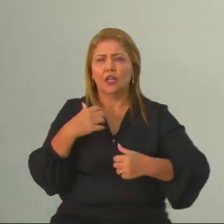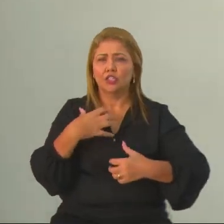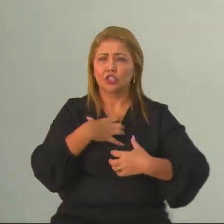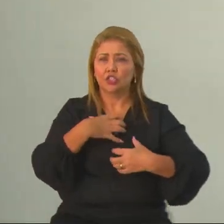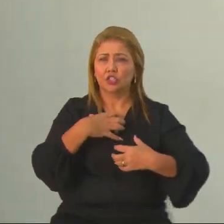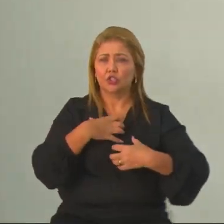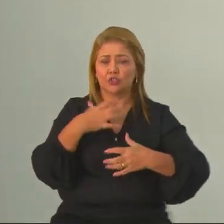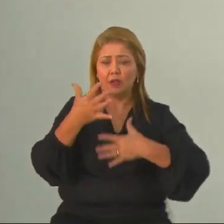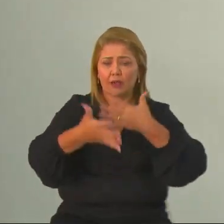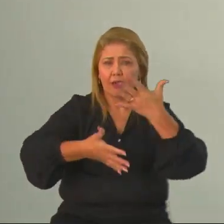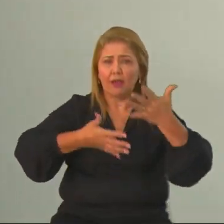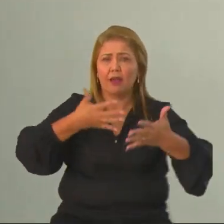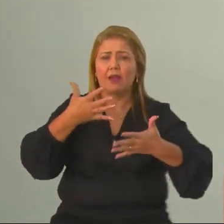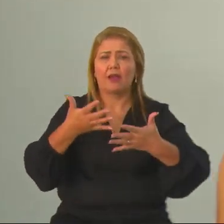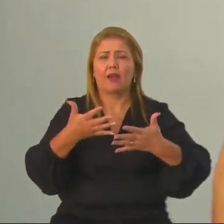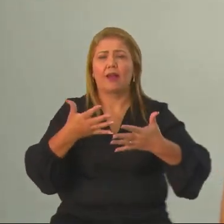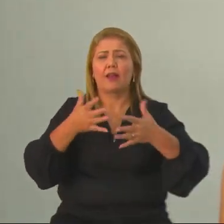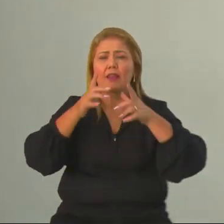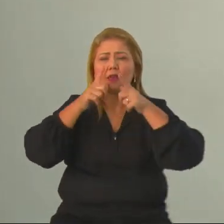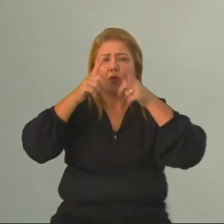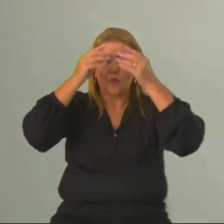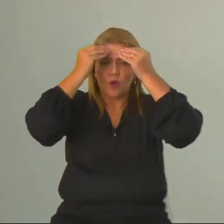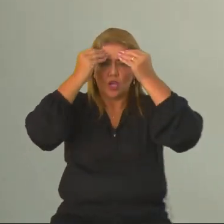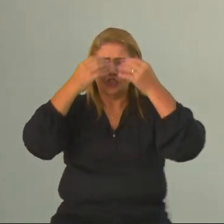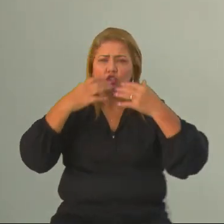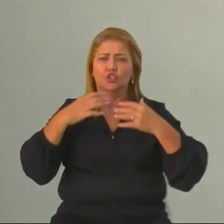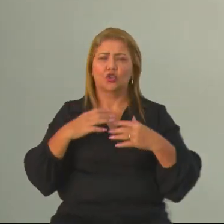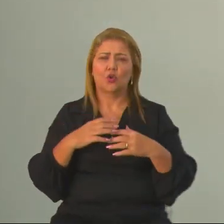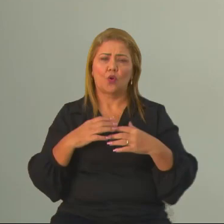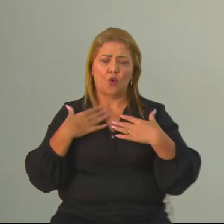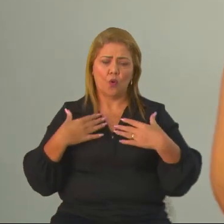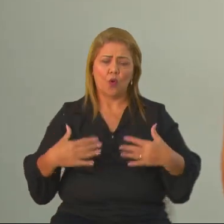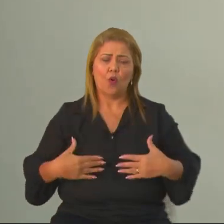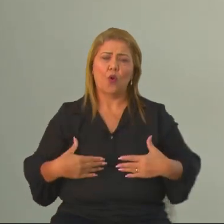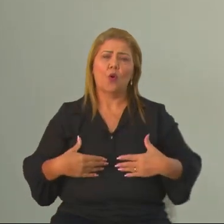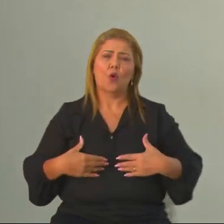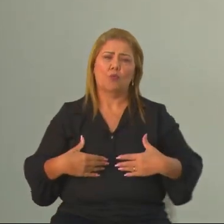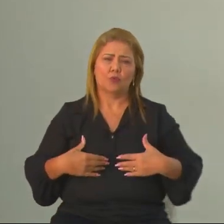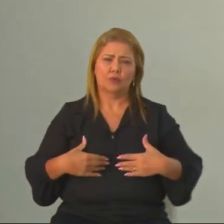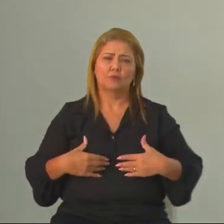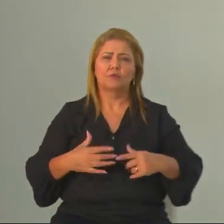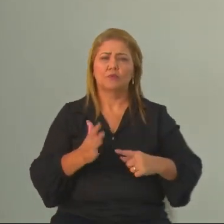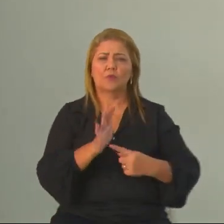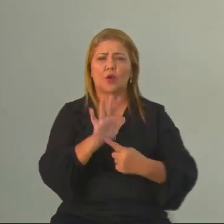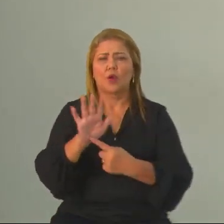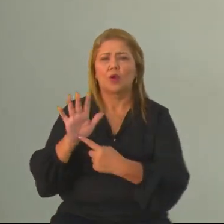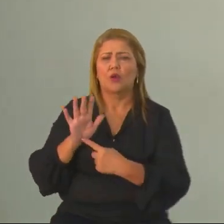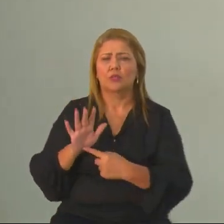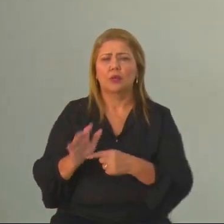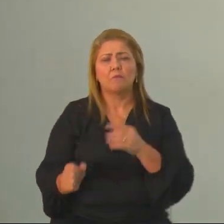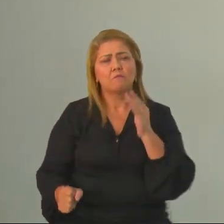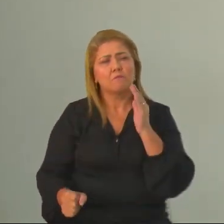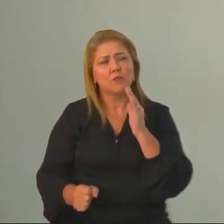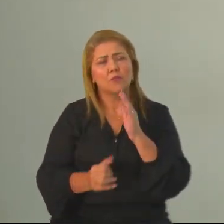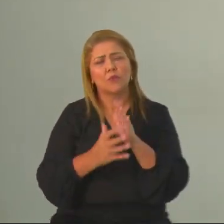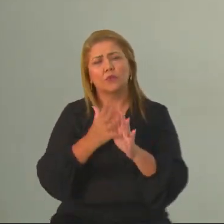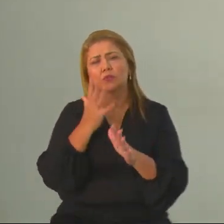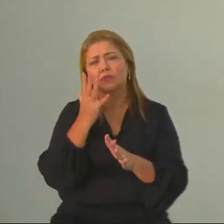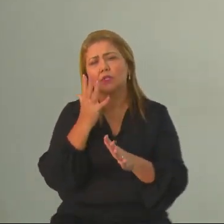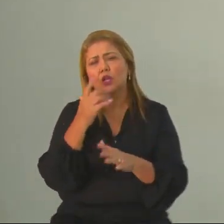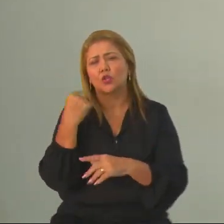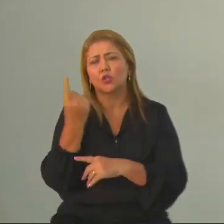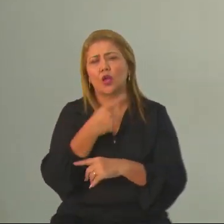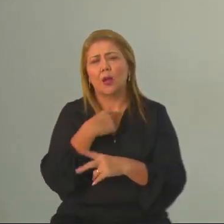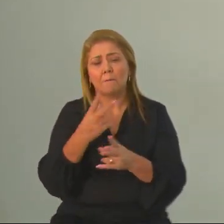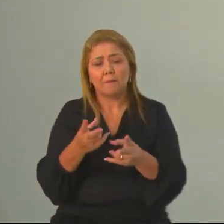38%, mas a linguagem do corpo fala muito por nós. E quantas vezes nós não percebemos o